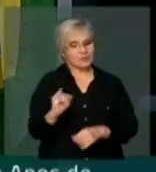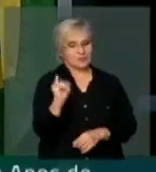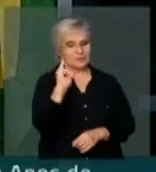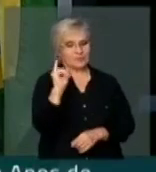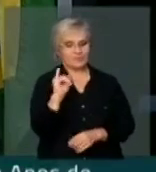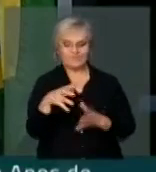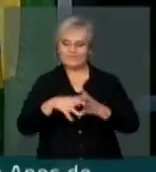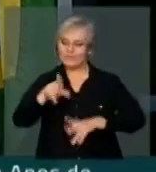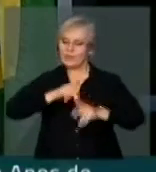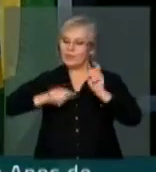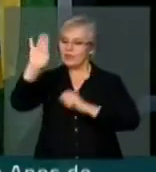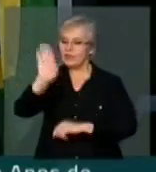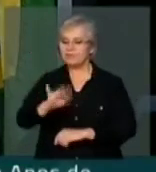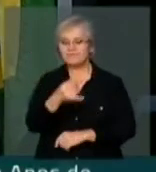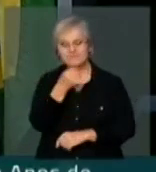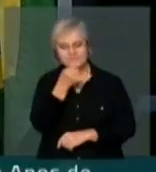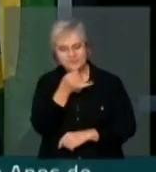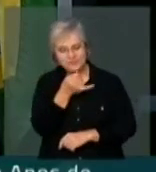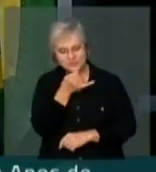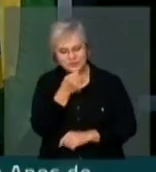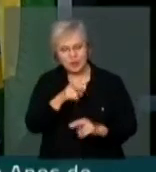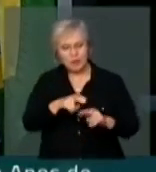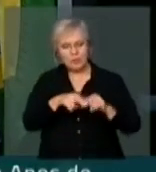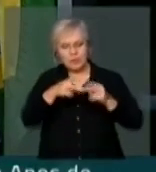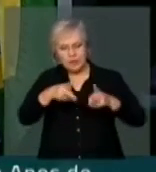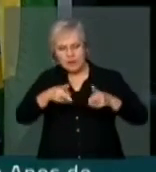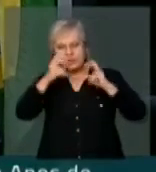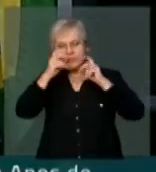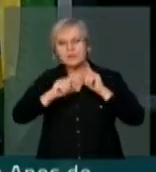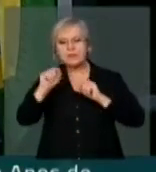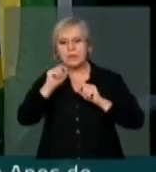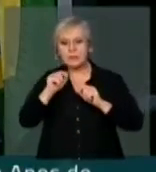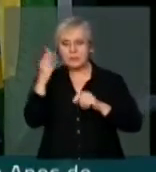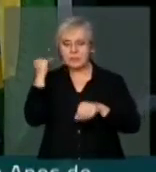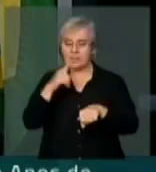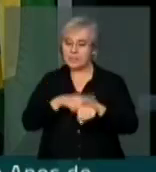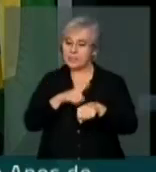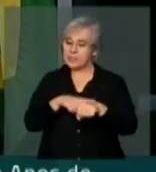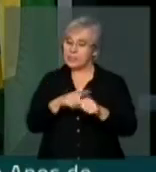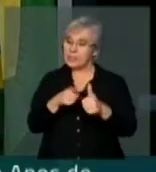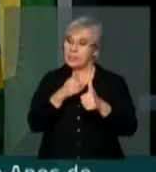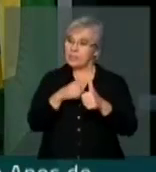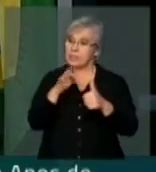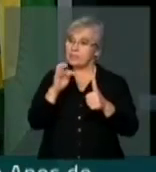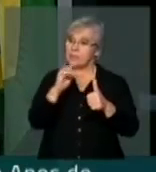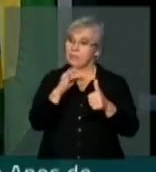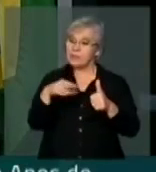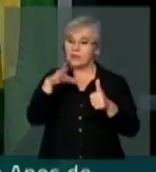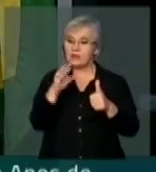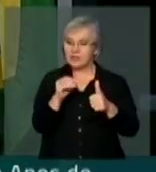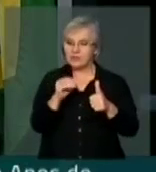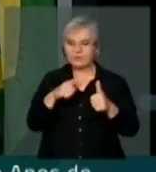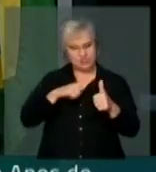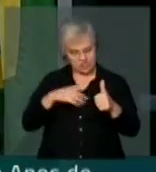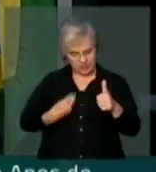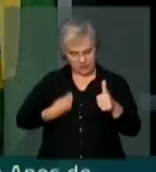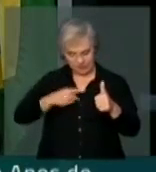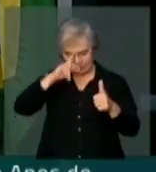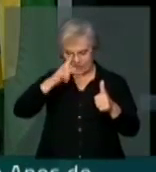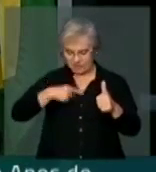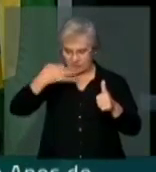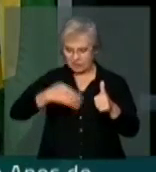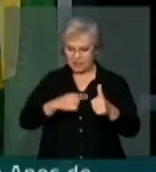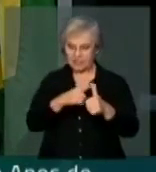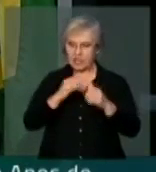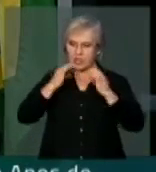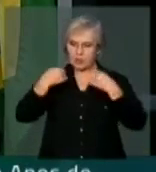se entristeceram com o fato porque percebiam que Tancredo possuía algumas qualidades raras no mundo político: